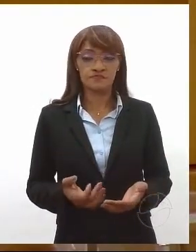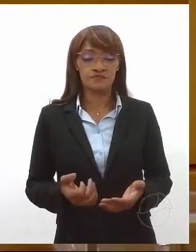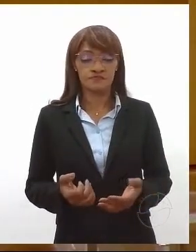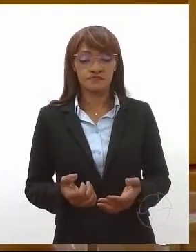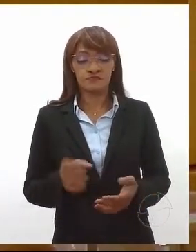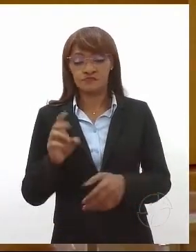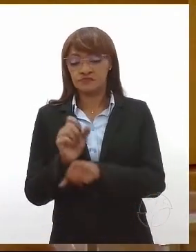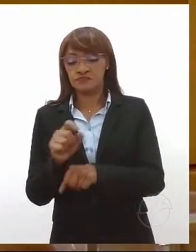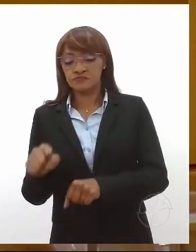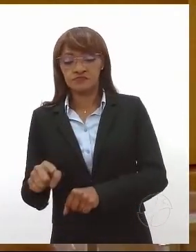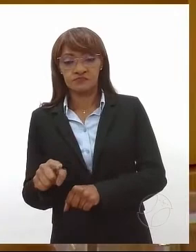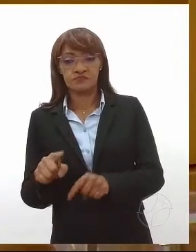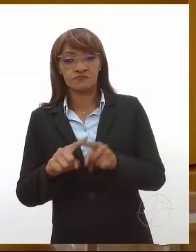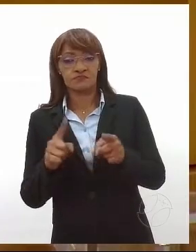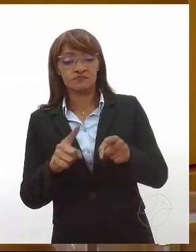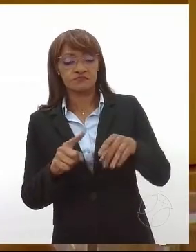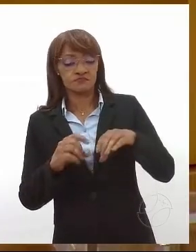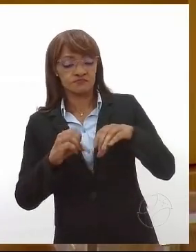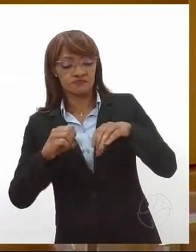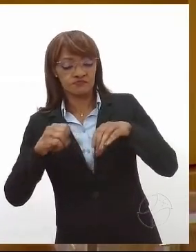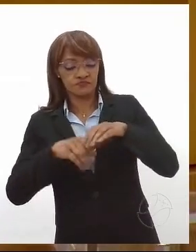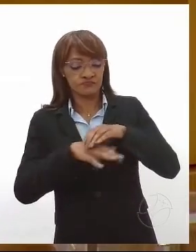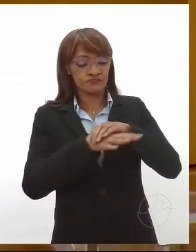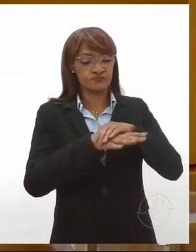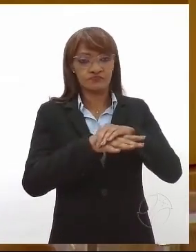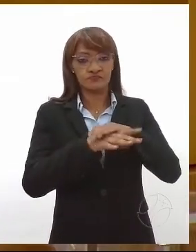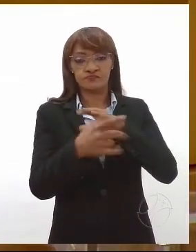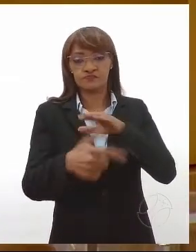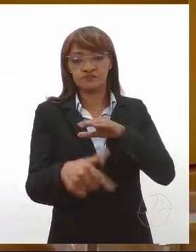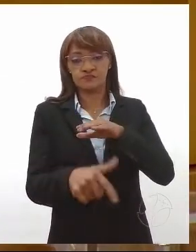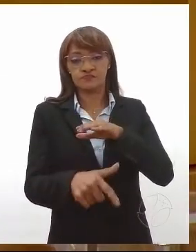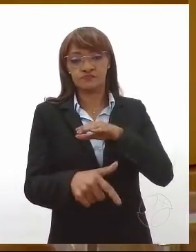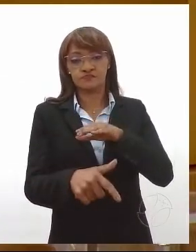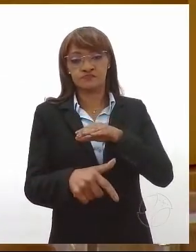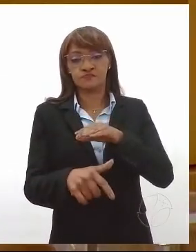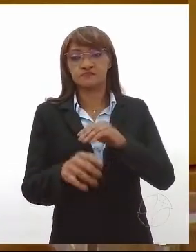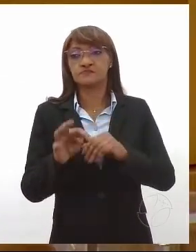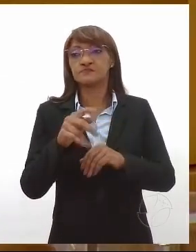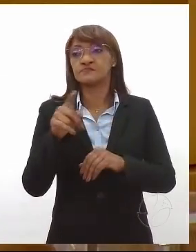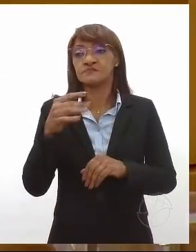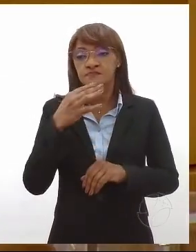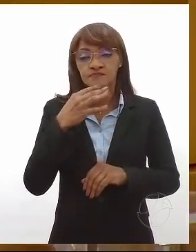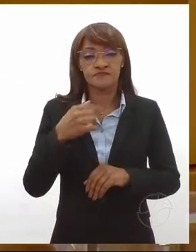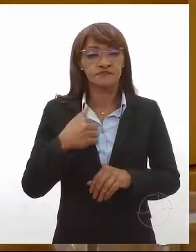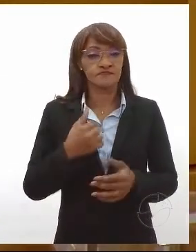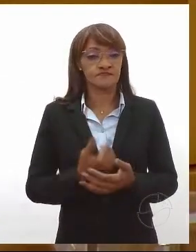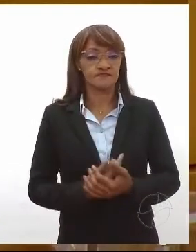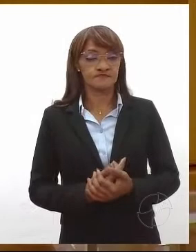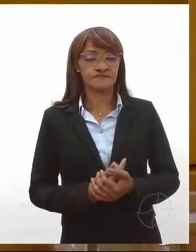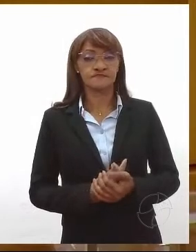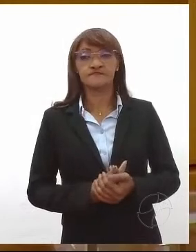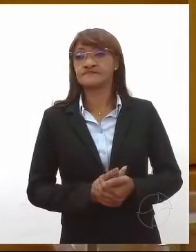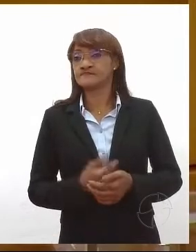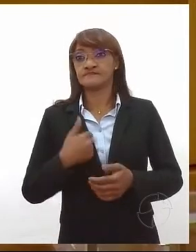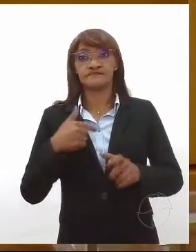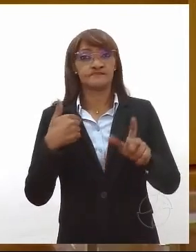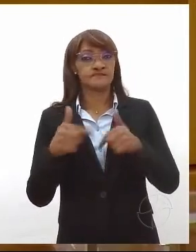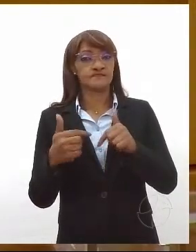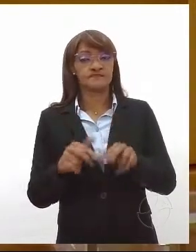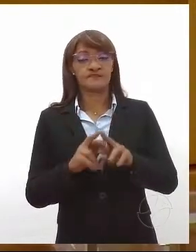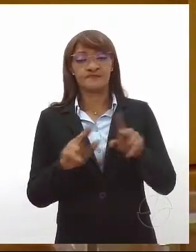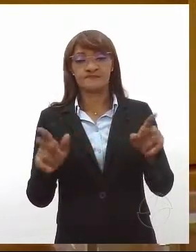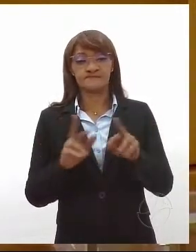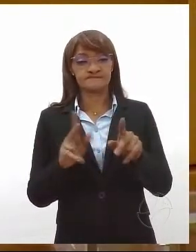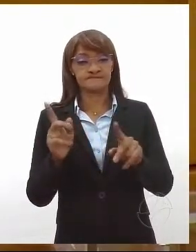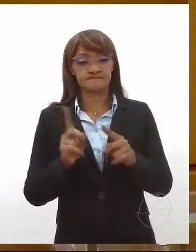Então, todo mundo me conhece, sabe que eu não trabalho com nenhum tipo de leviandade, e aqui